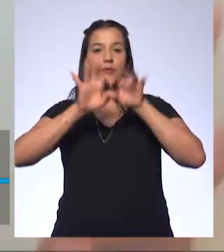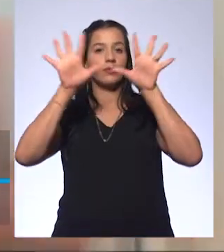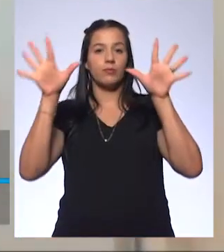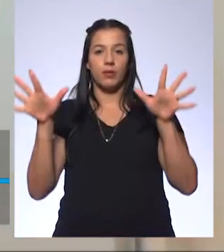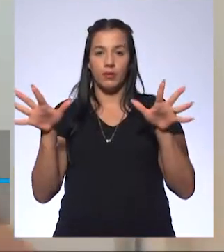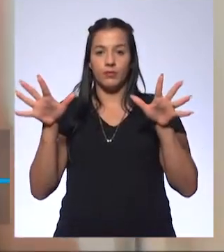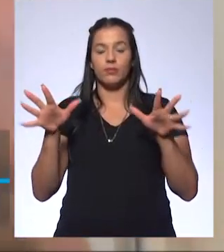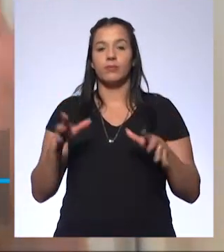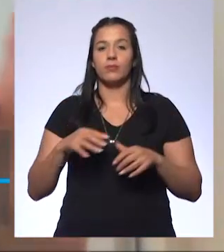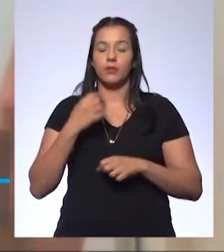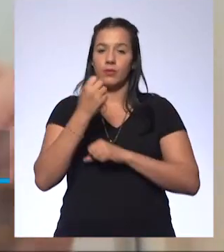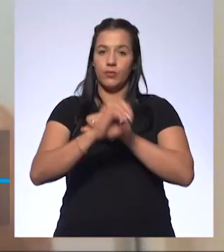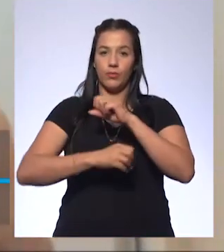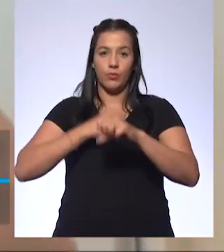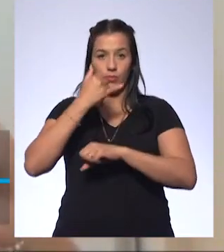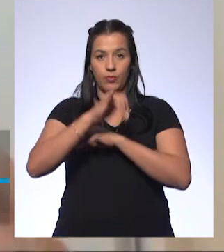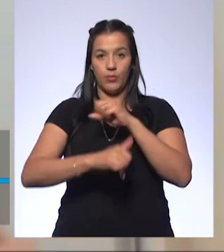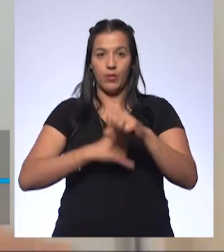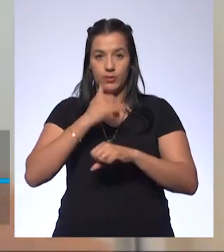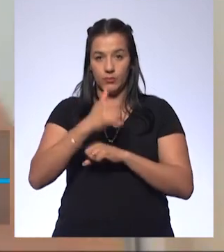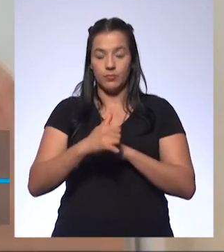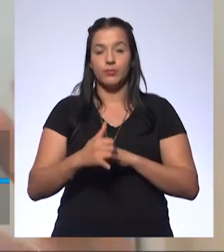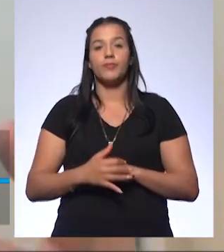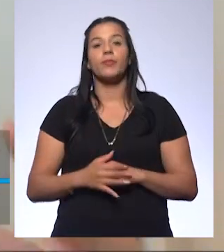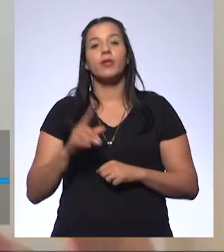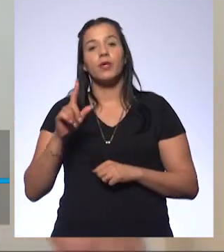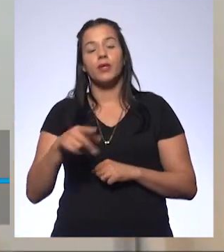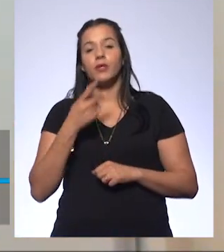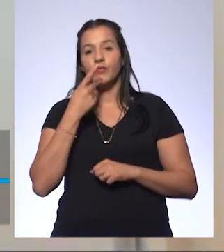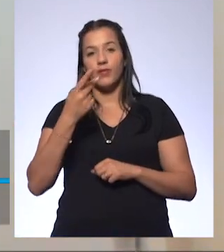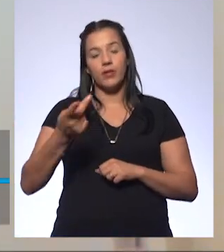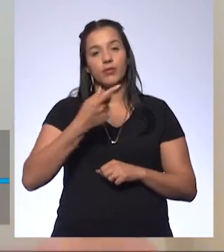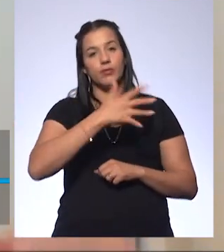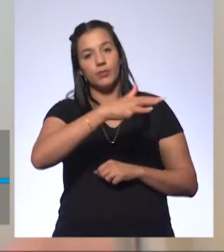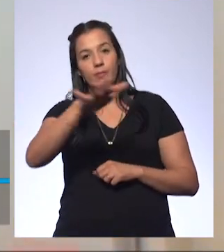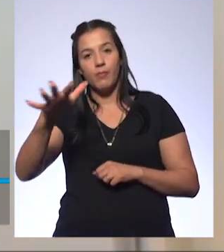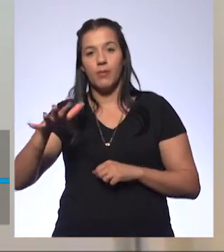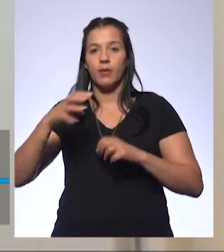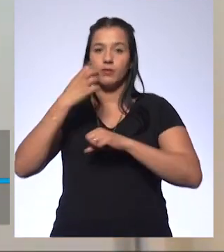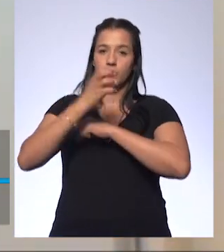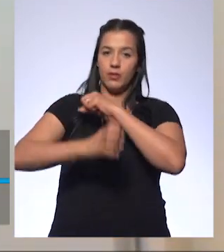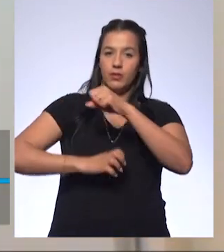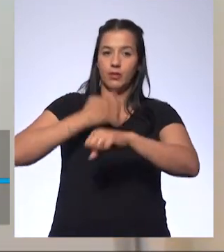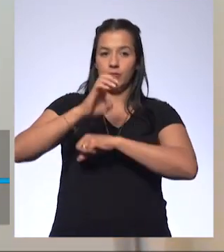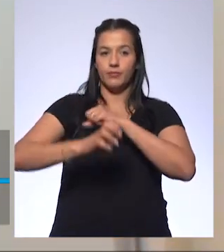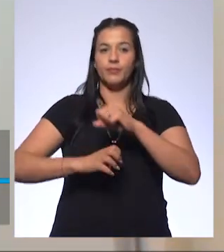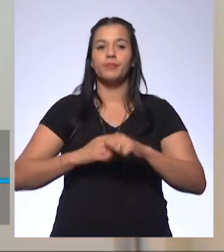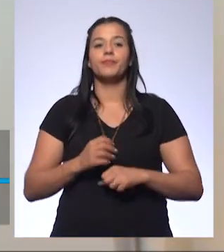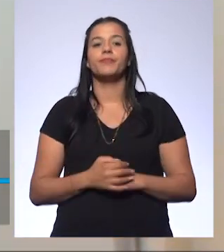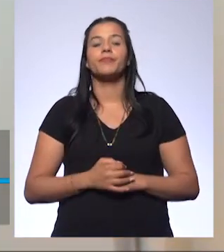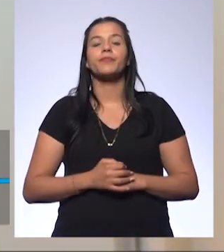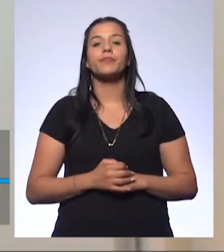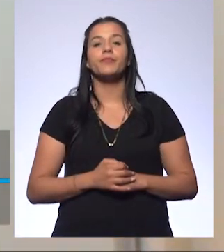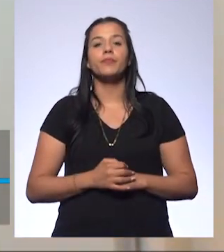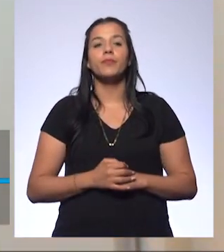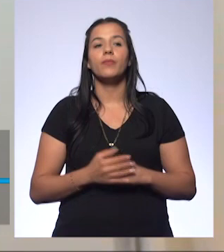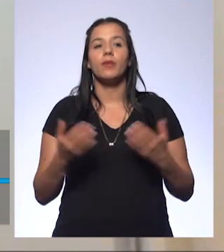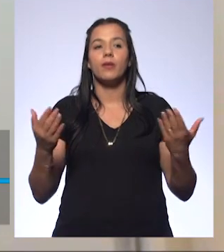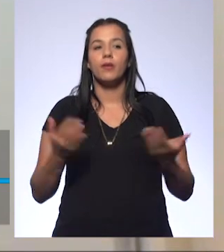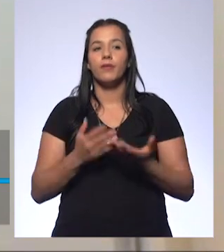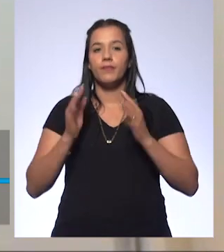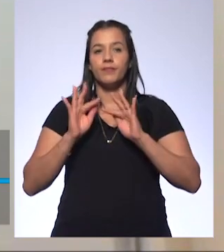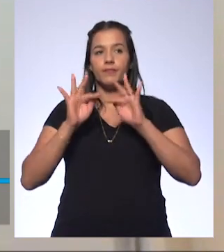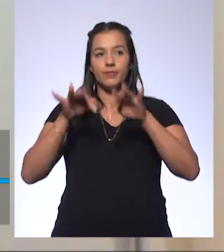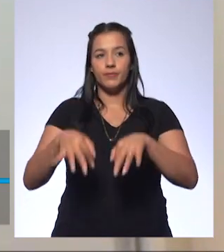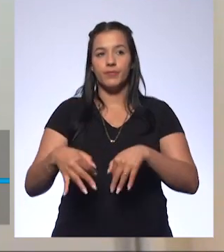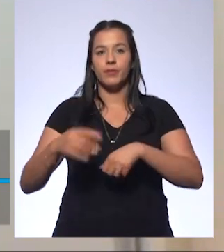ali entre os átomos, né? No que a gente vai chamar, então, de mar de elétrons, certo? A gente finaliza aqui, mas